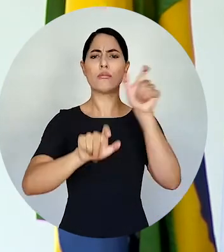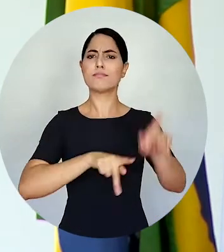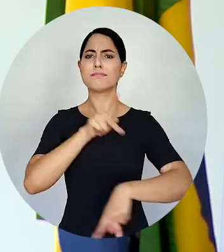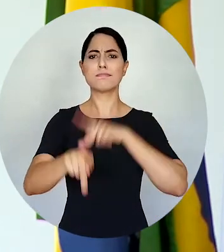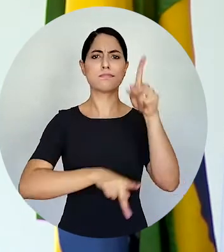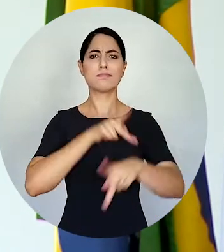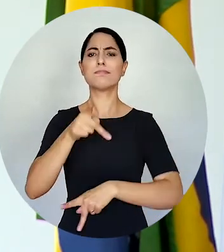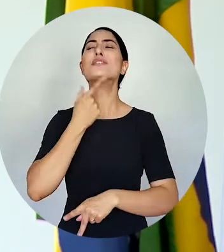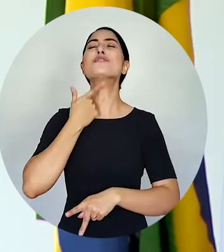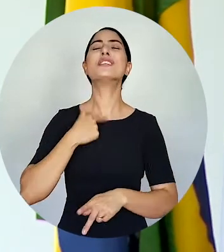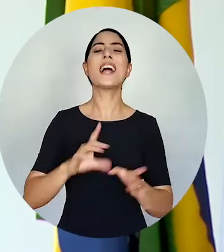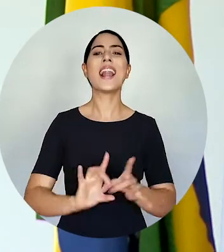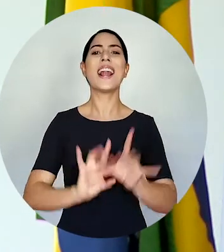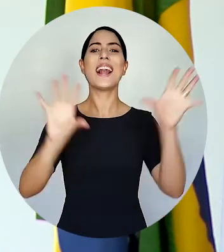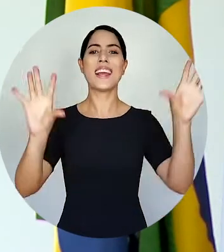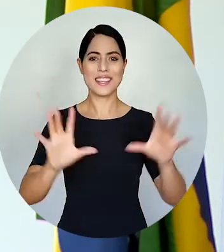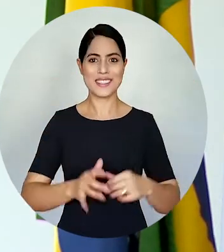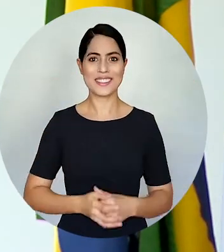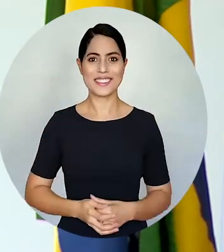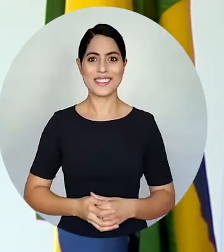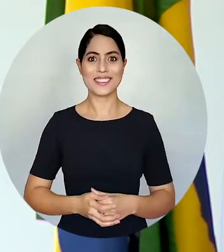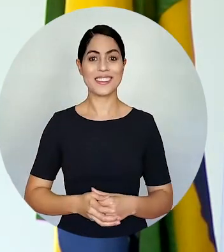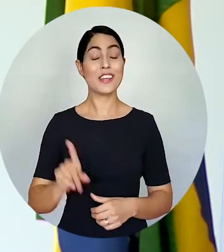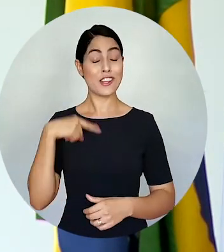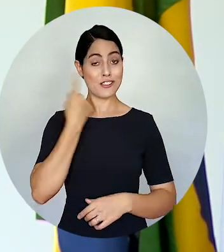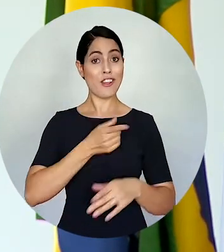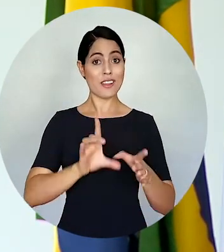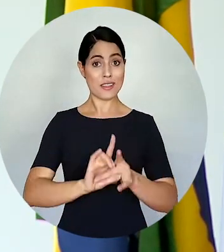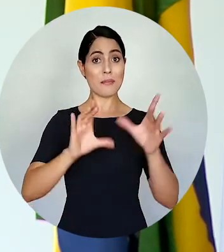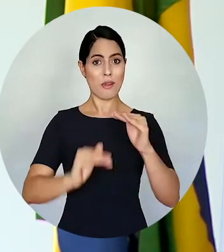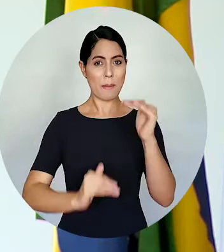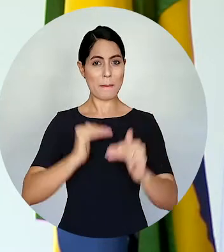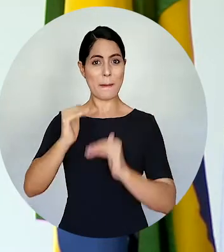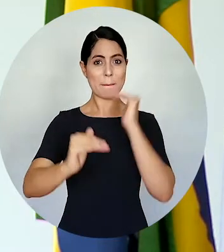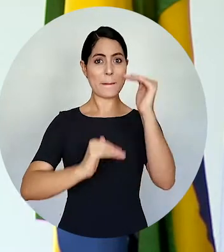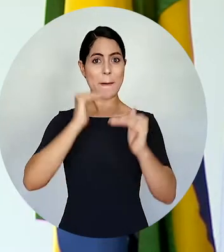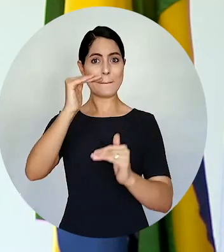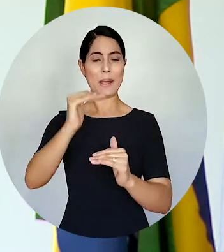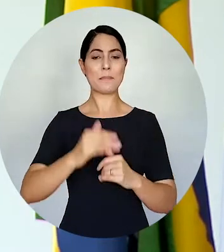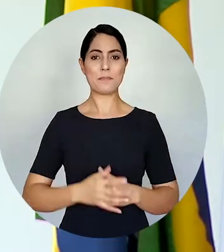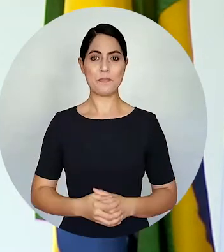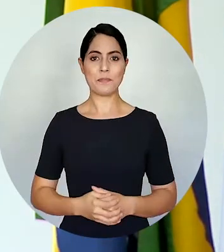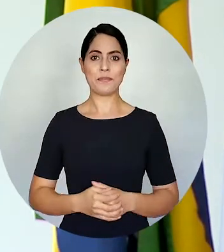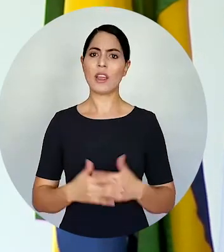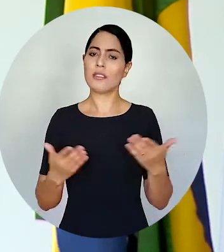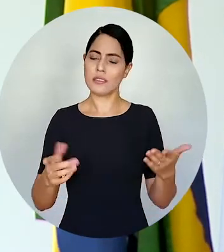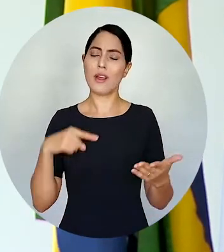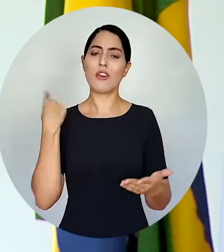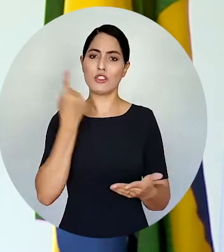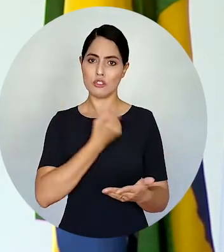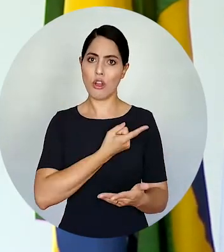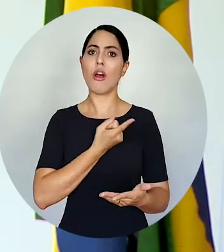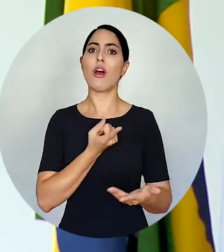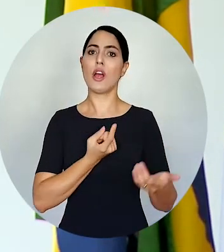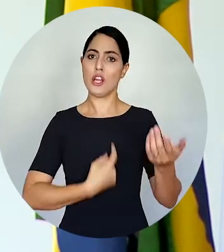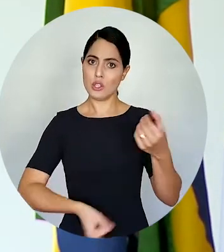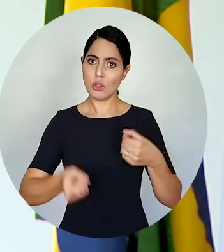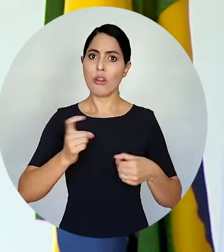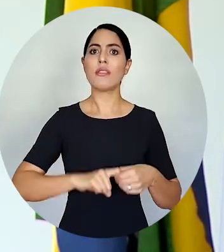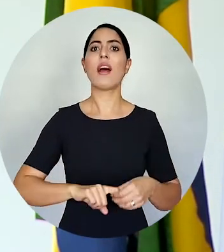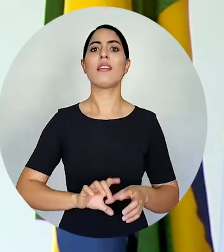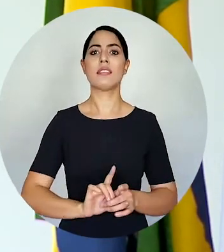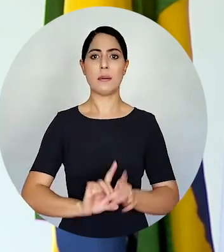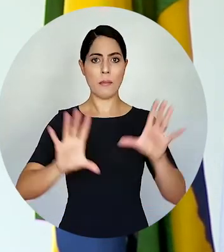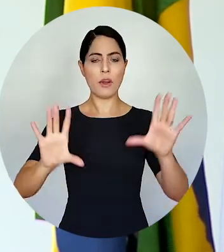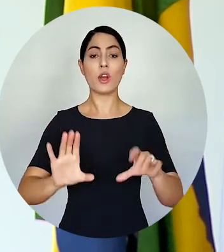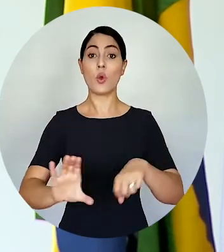a base maior da Constituição, da construção de uma democracia. Demos voz a esses anseios pela redemocratização, por